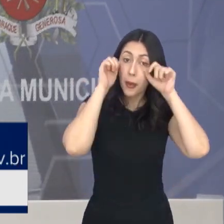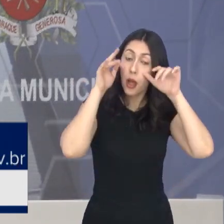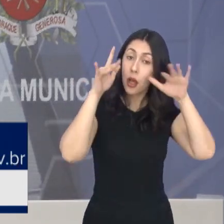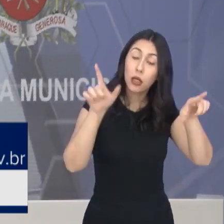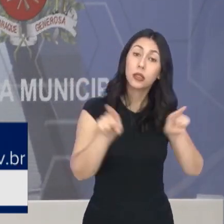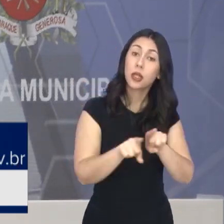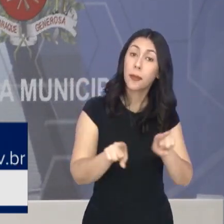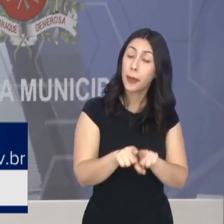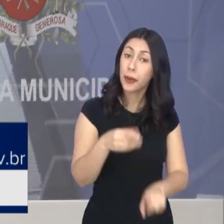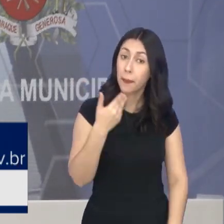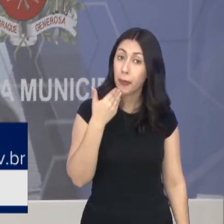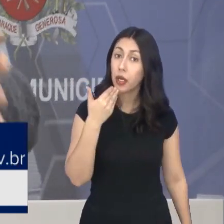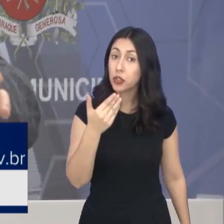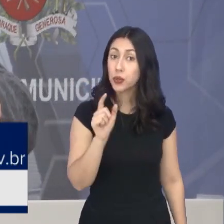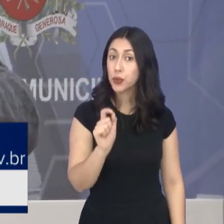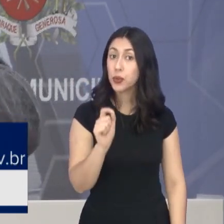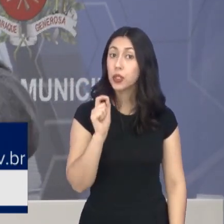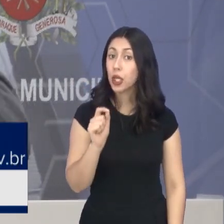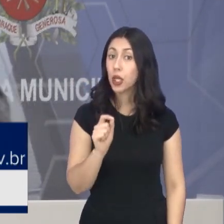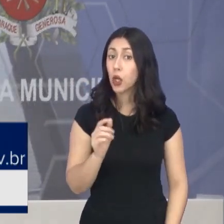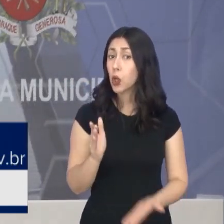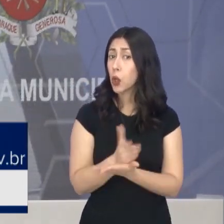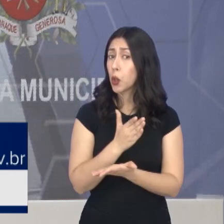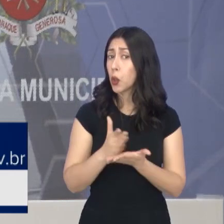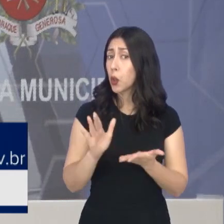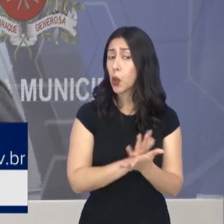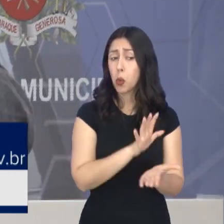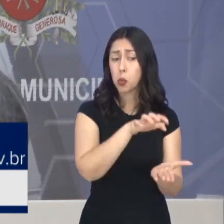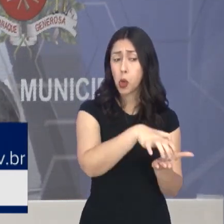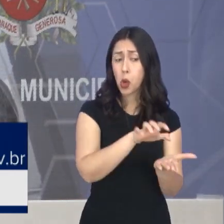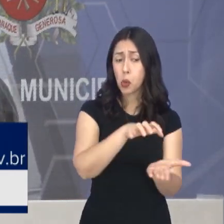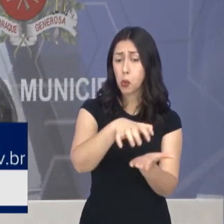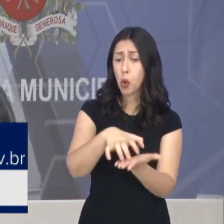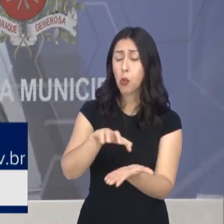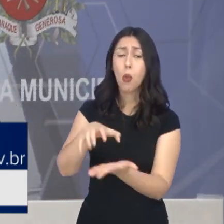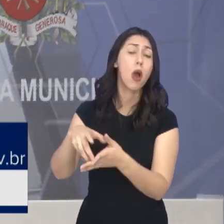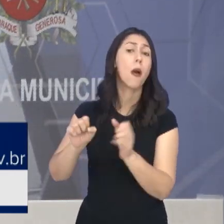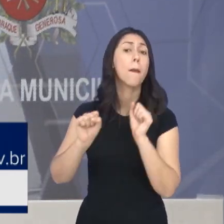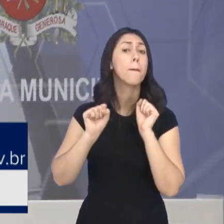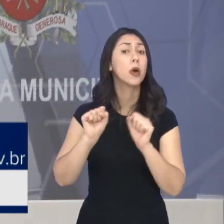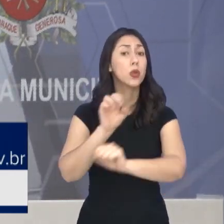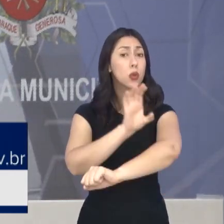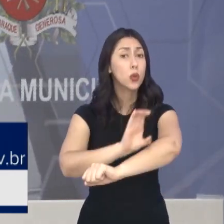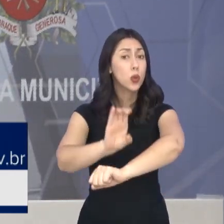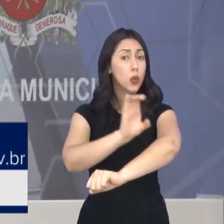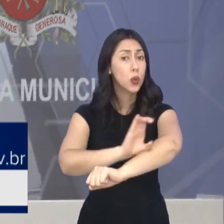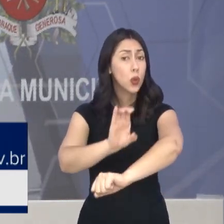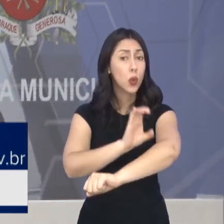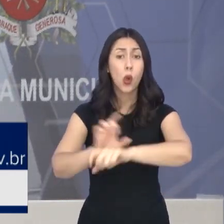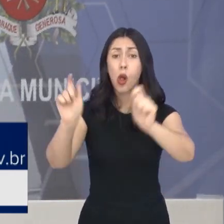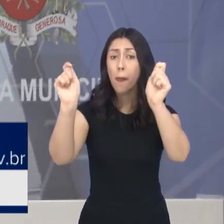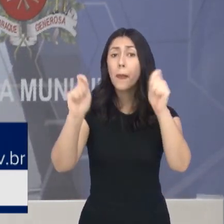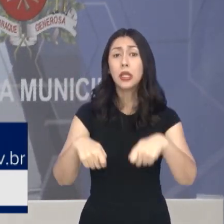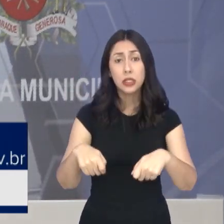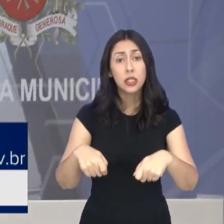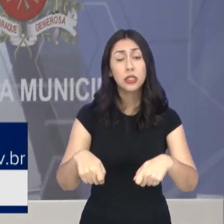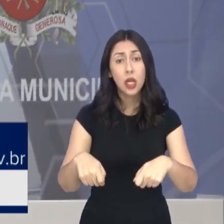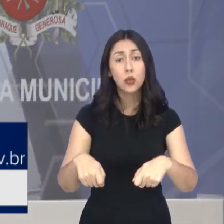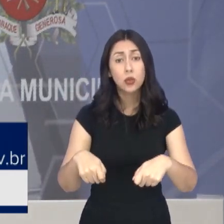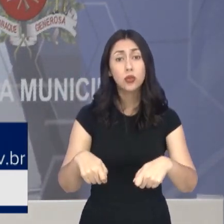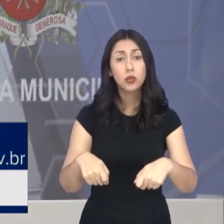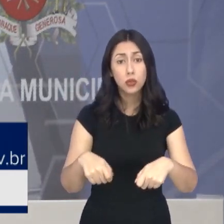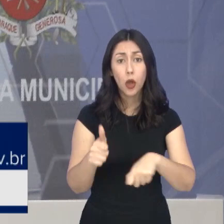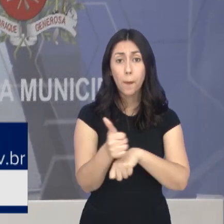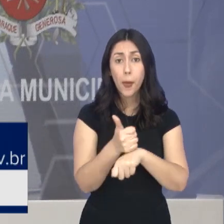vereadores, para que algumas entidades aqui, algumas associações pudessem fazer curso de capacitação para os auxiliares